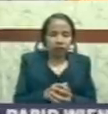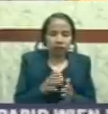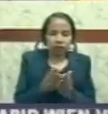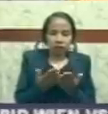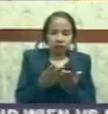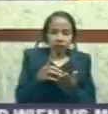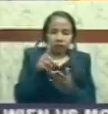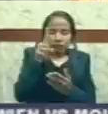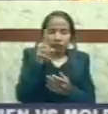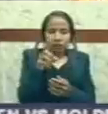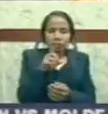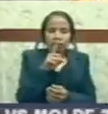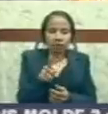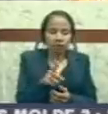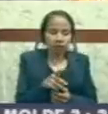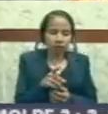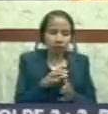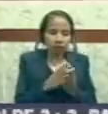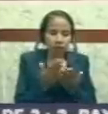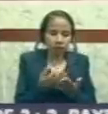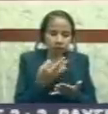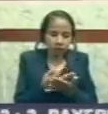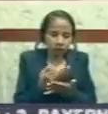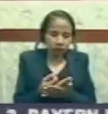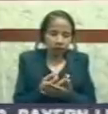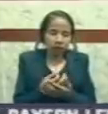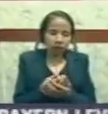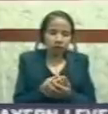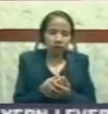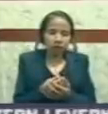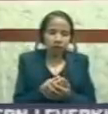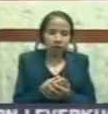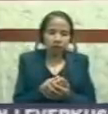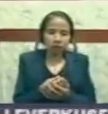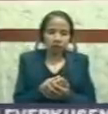Livro 1, claro. Mas livro não é orçamento.